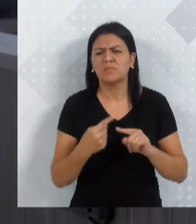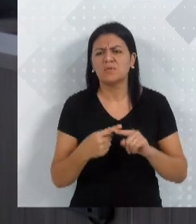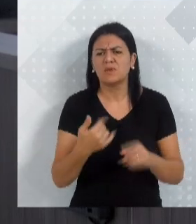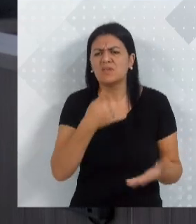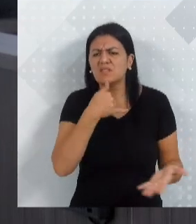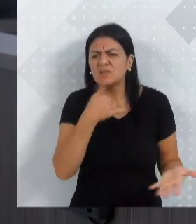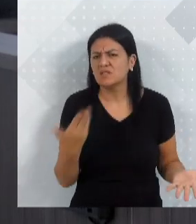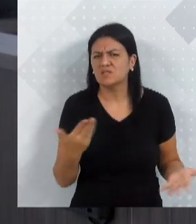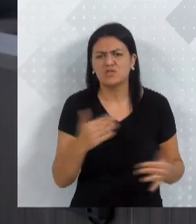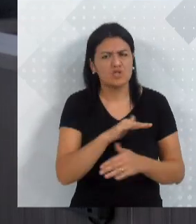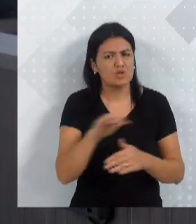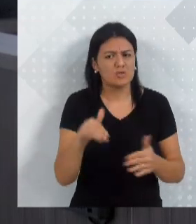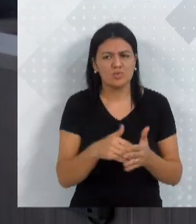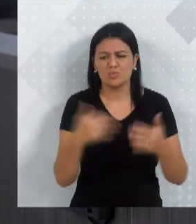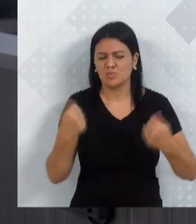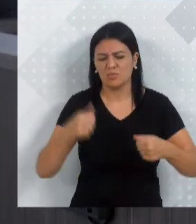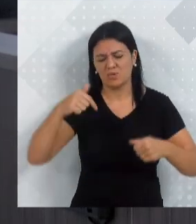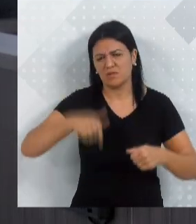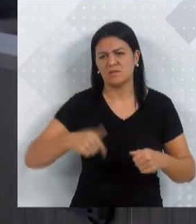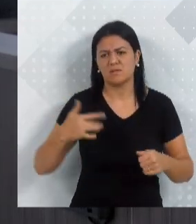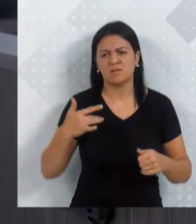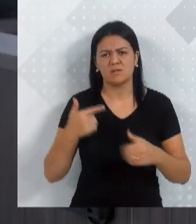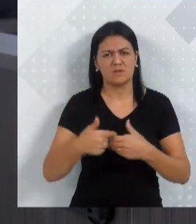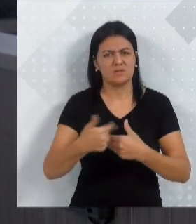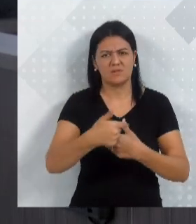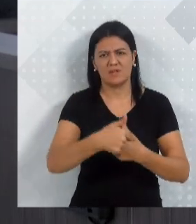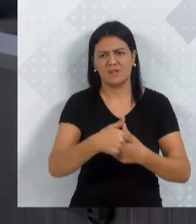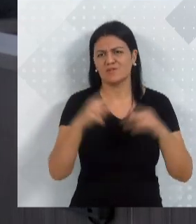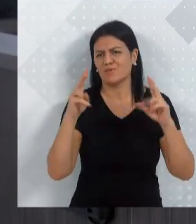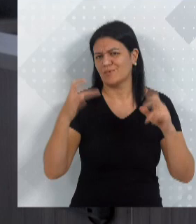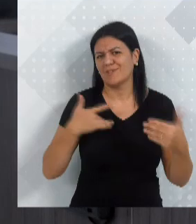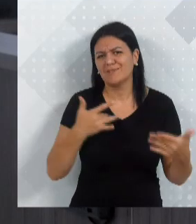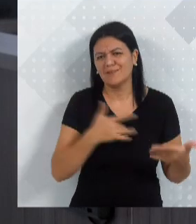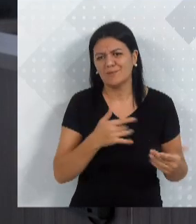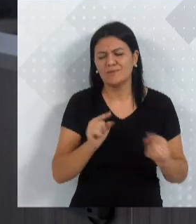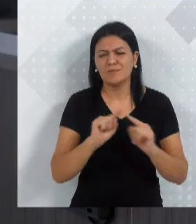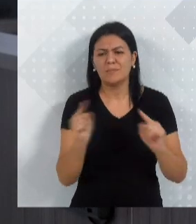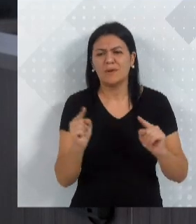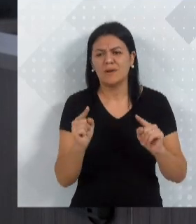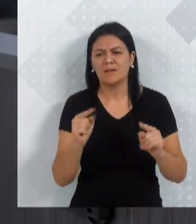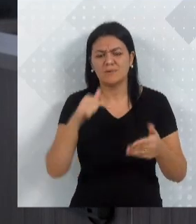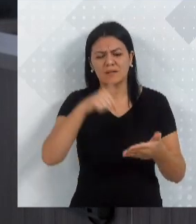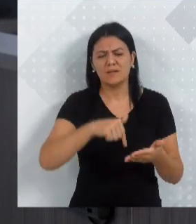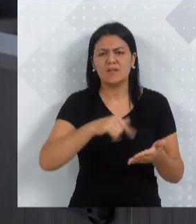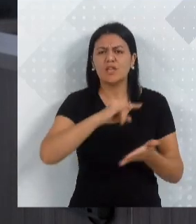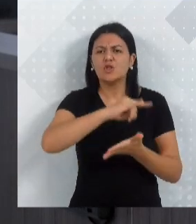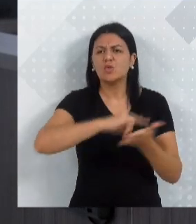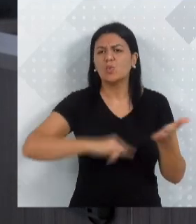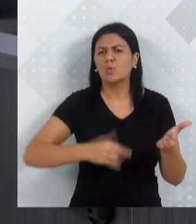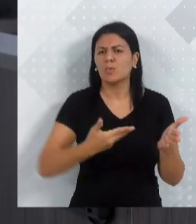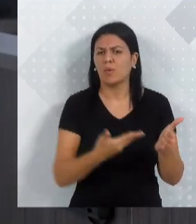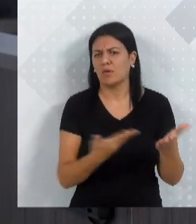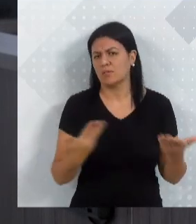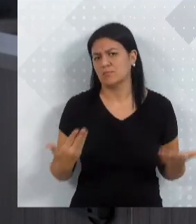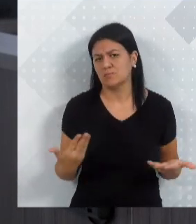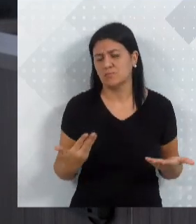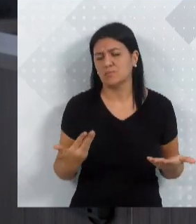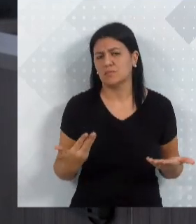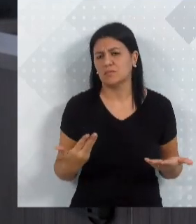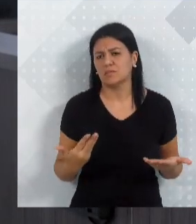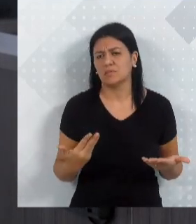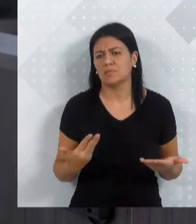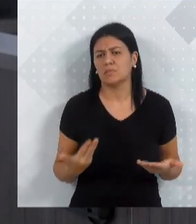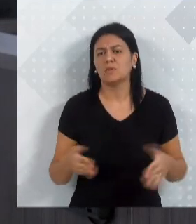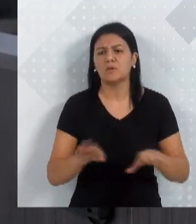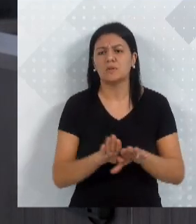é necessário na cidade. Quando se trata de saúde, em qualquer lugar é necessário. Mas eu tenho que me ater a documentos. E documentos aqui,